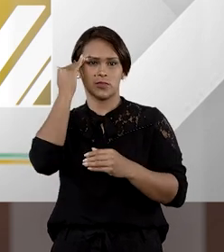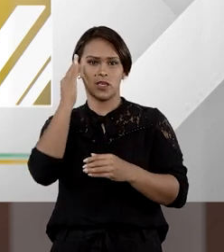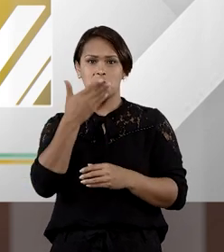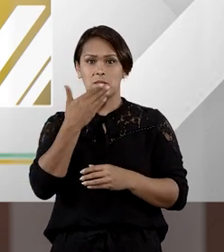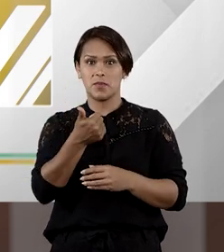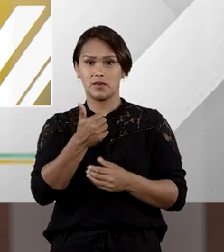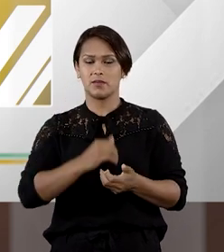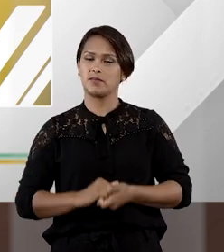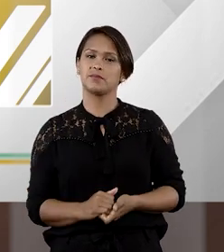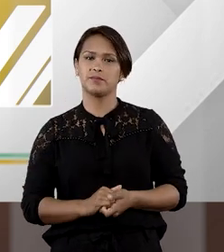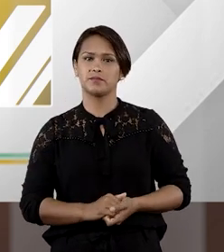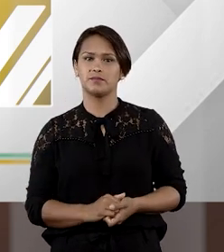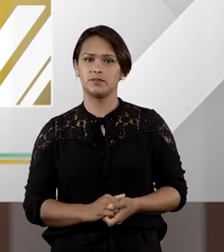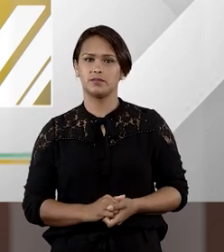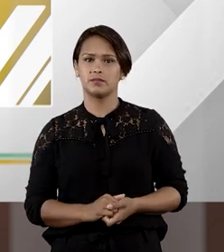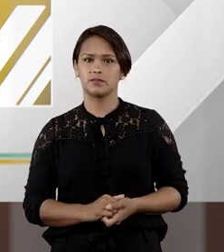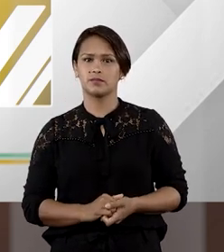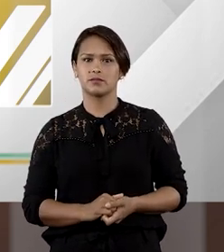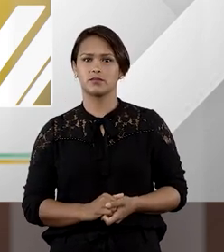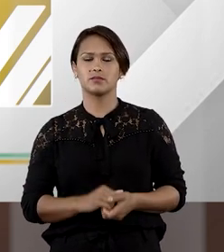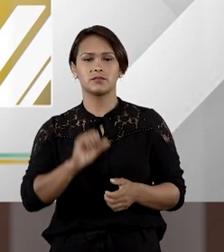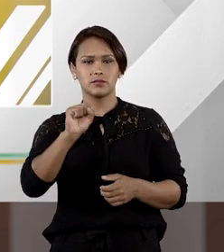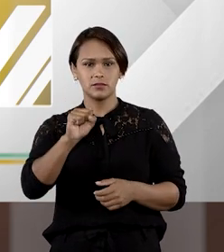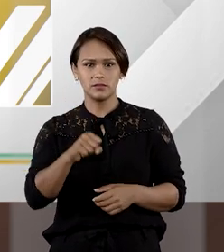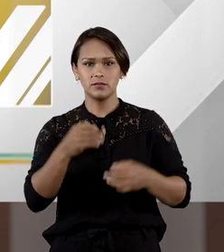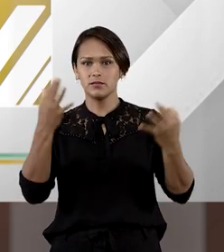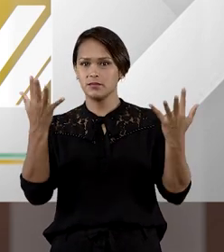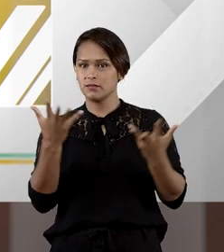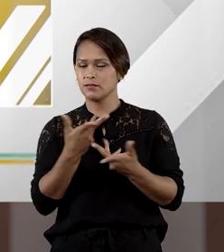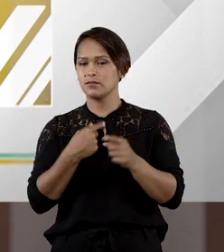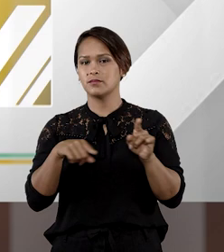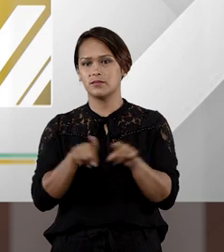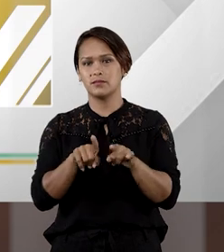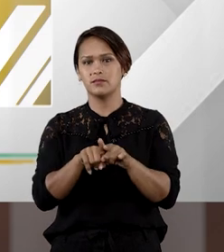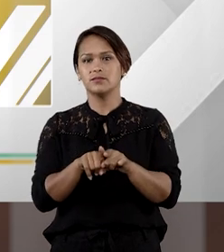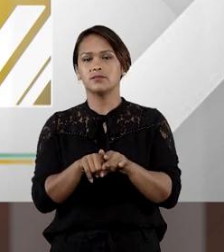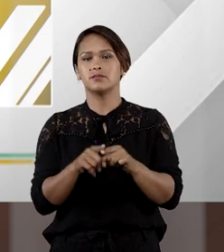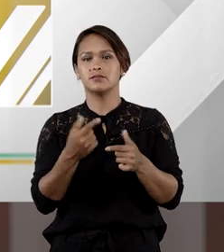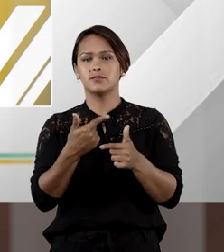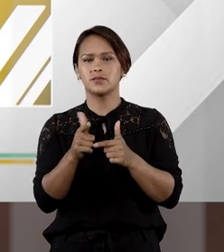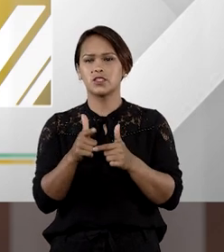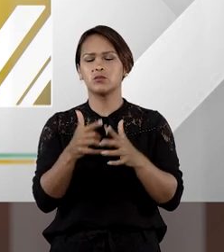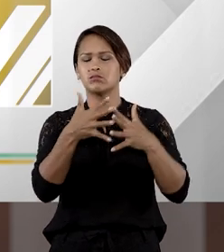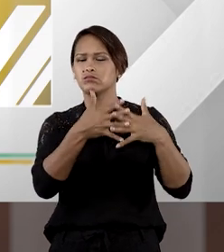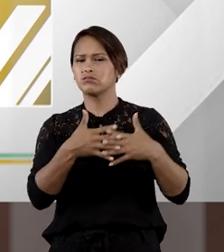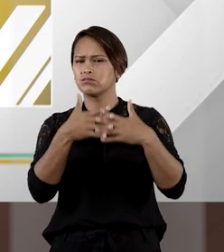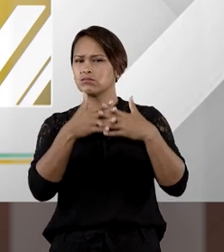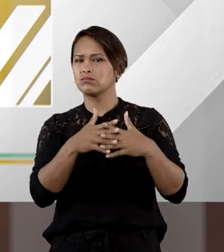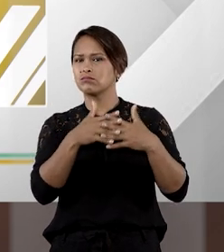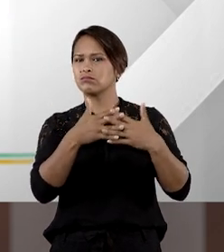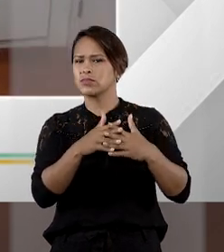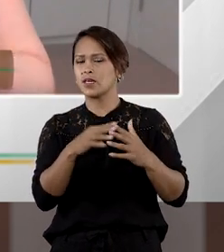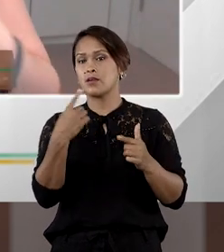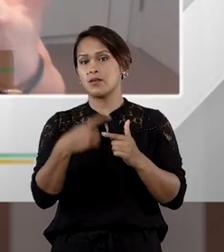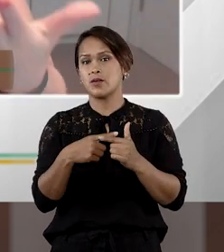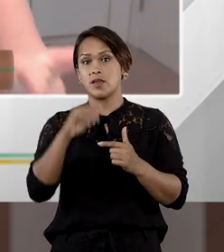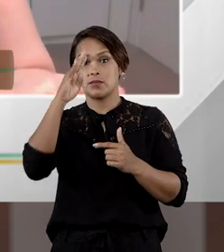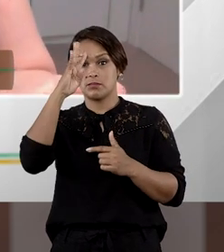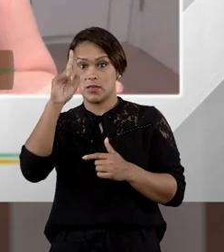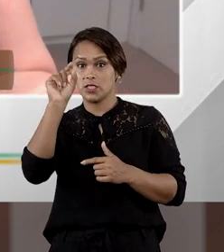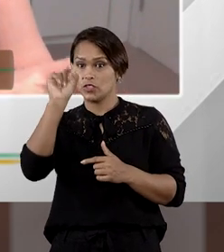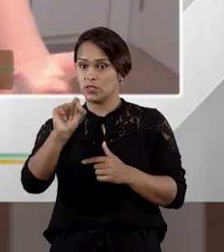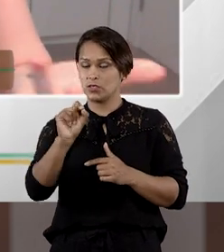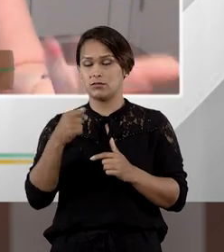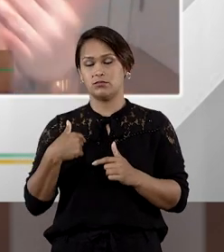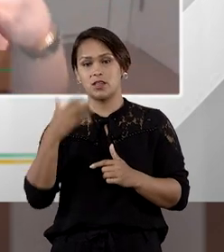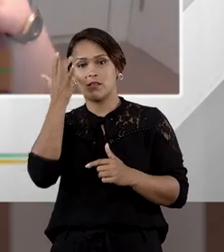melhor para a gente. Ah, esse ponto é ótimo também e às vezes causa um pouco de estranhamento. Então, imagine que,